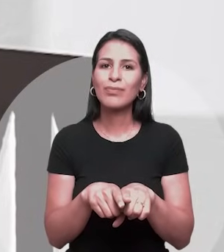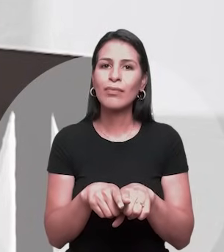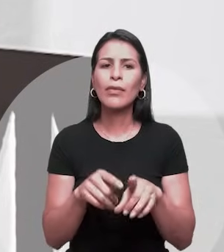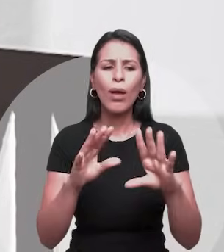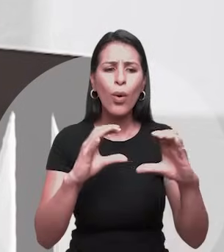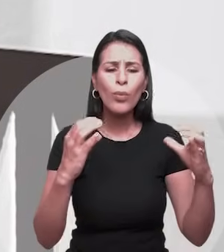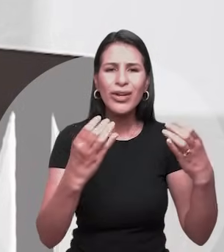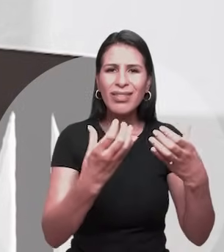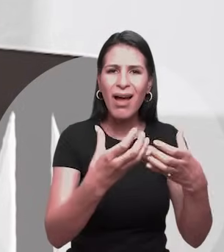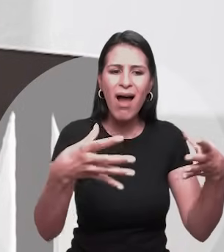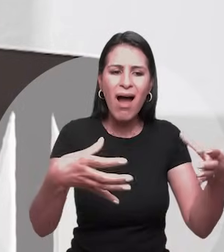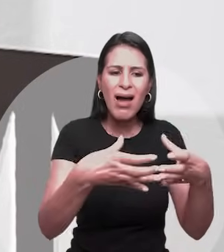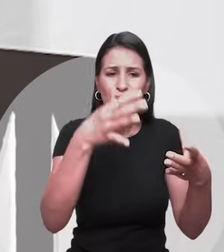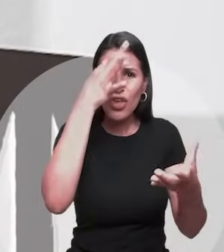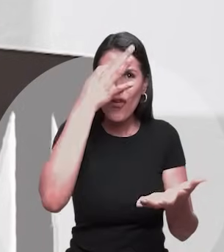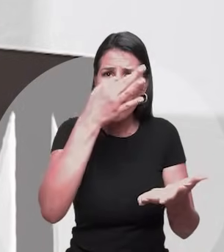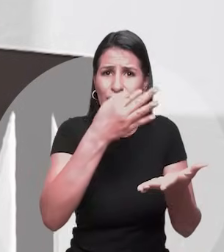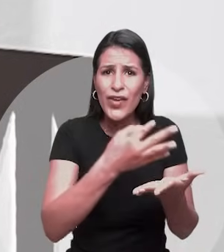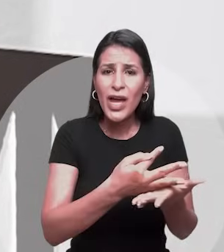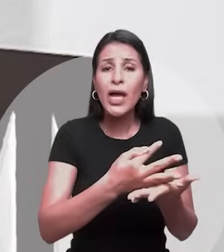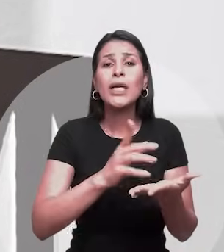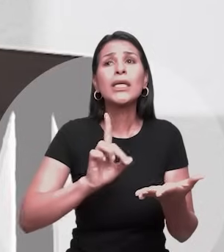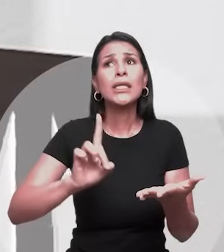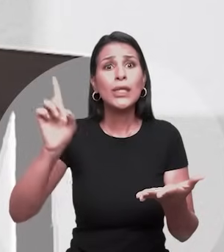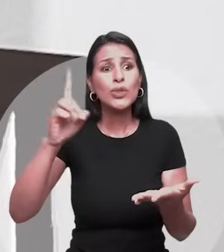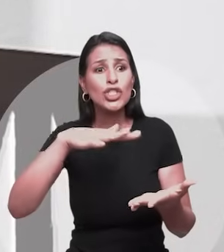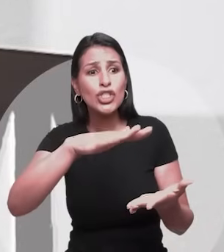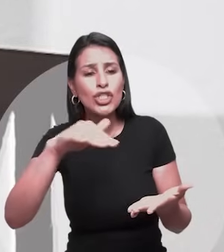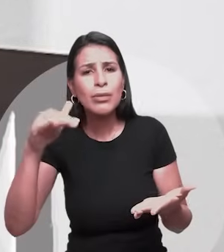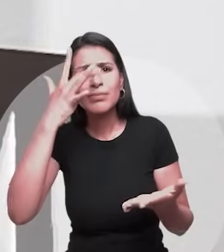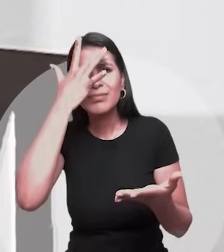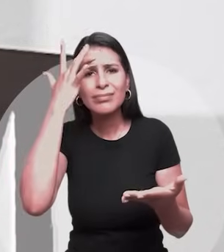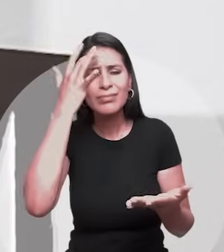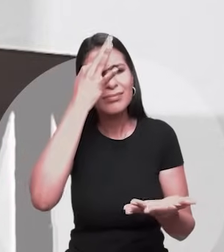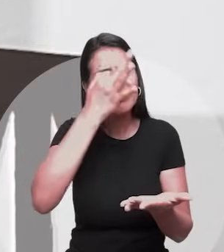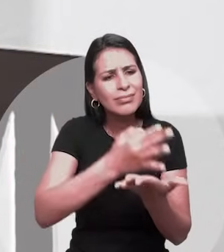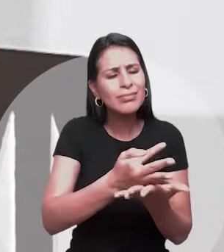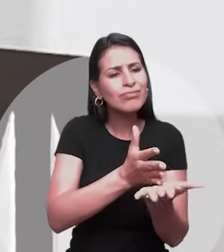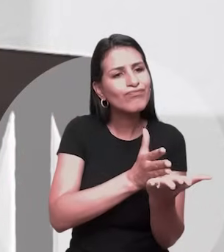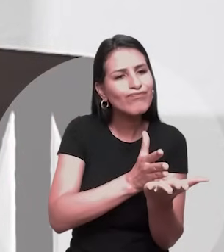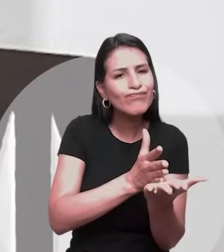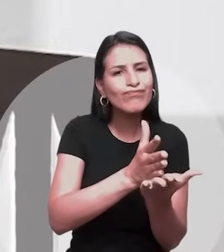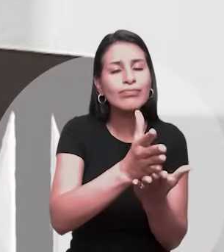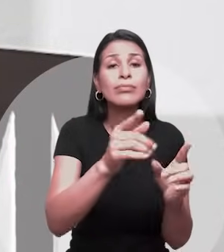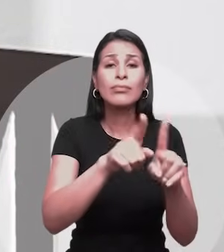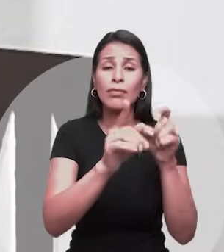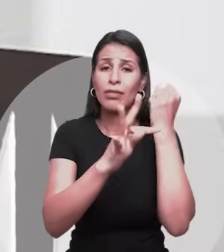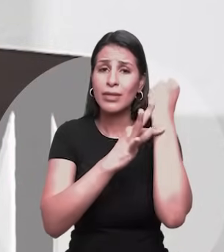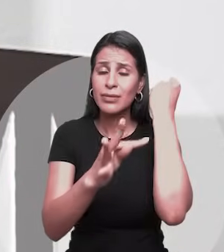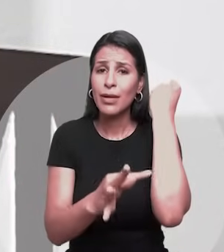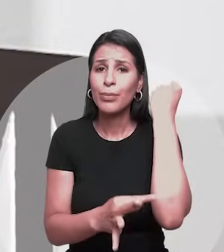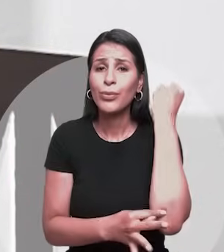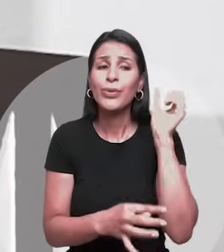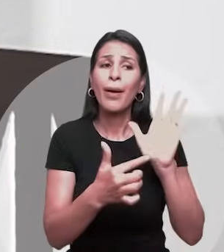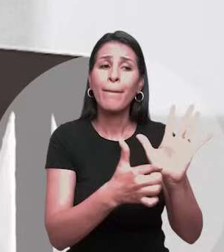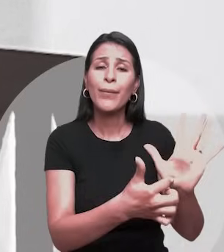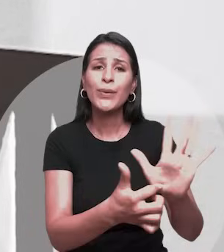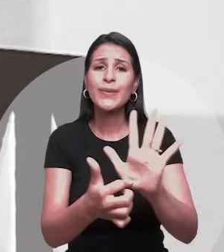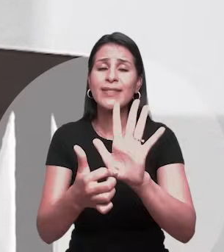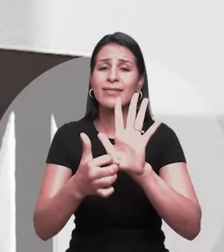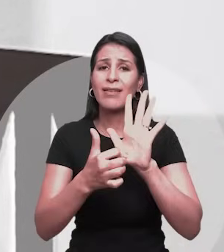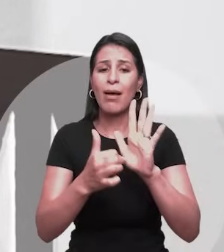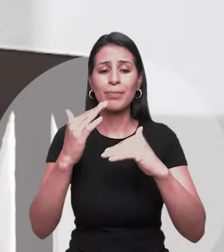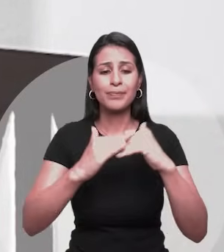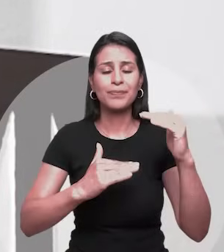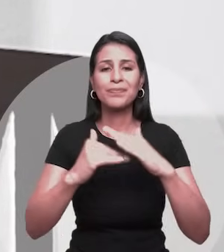as pessoas a viver e agir a partir desta fé e ser testemunhas da ação graciosa de Deus,